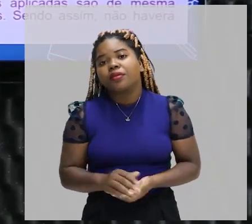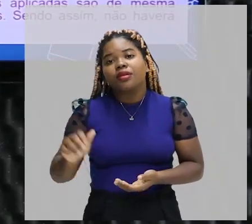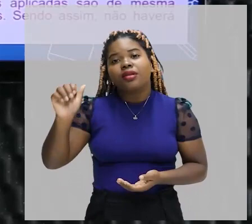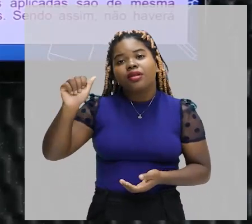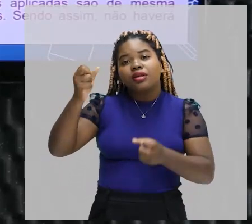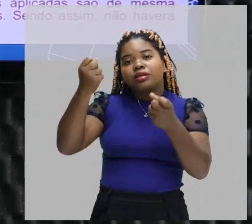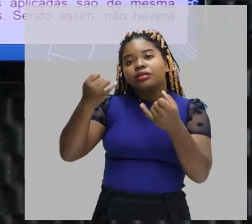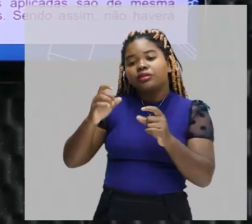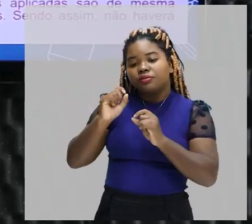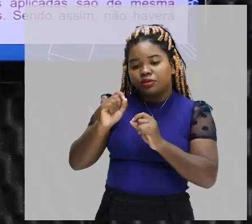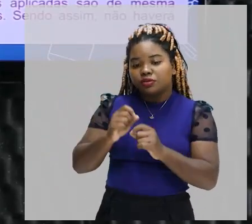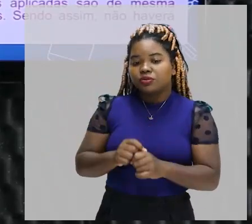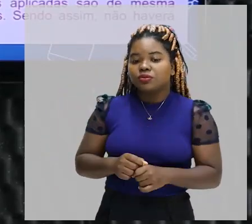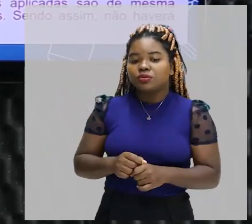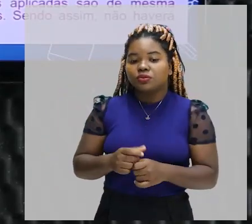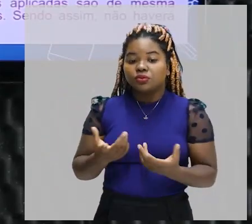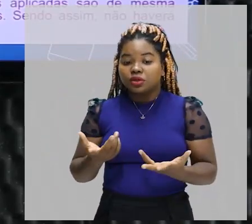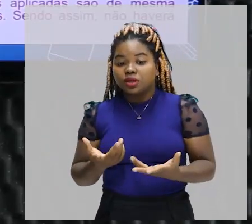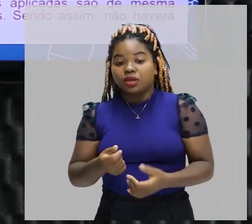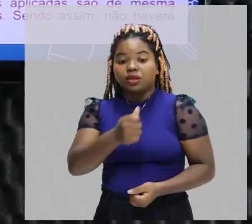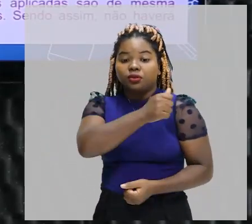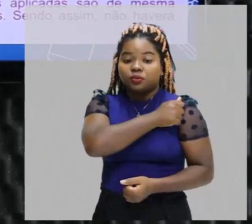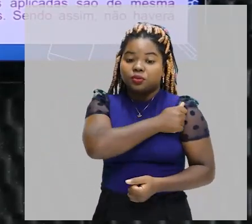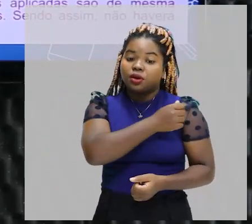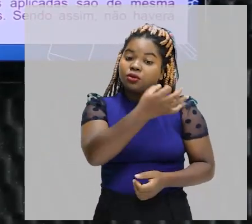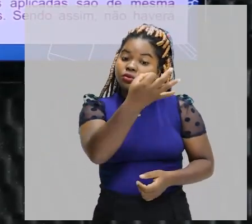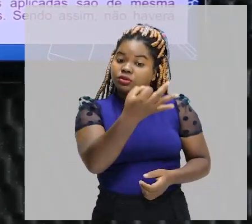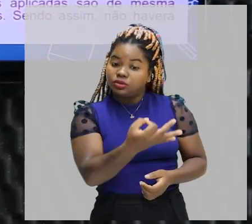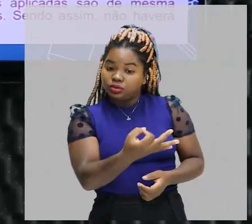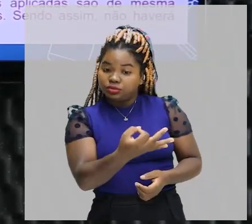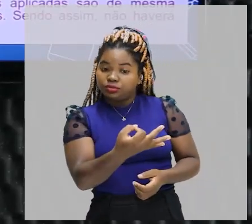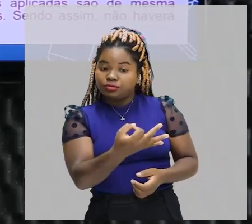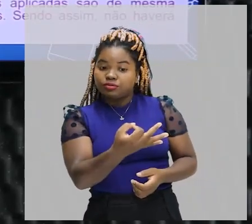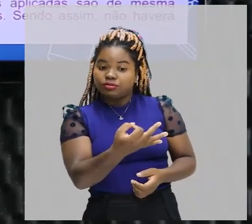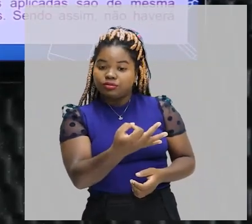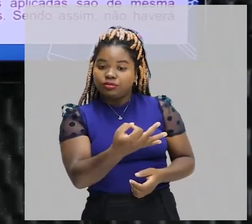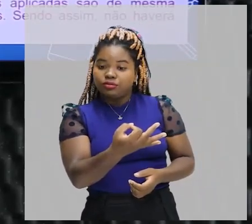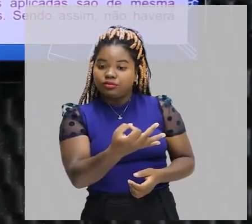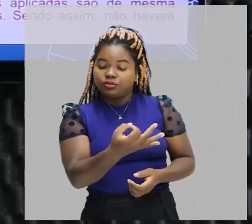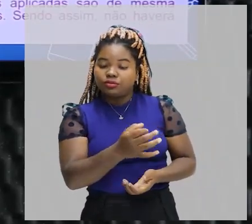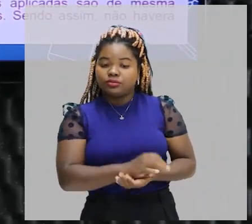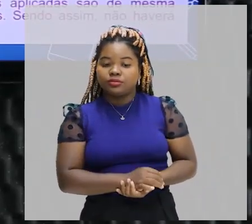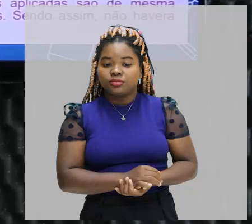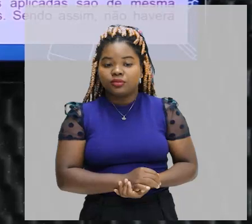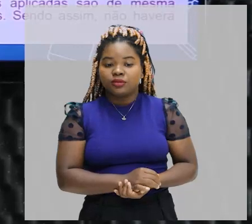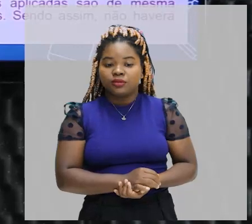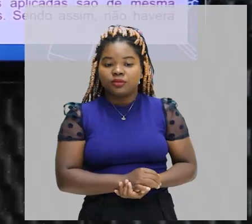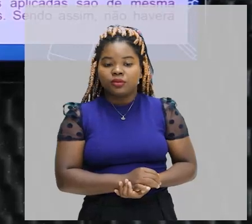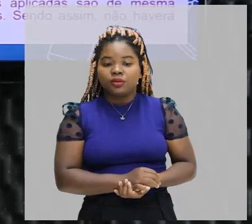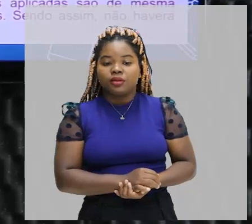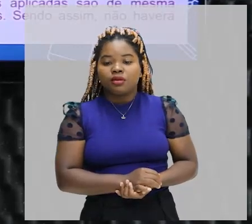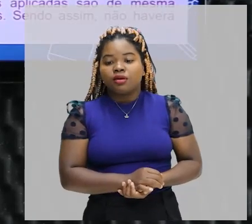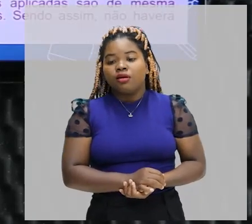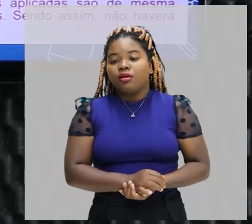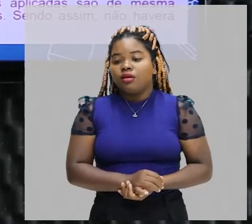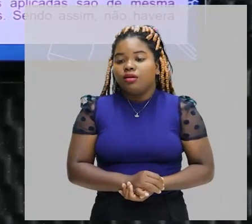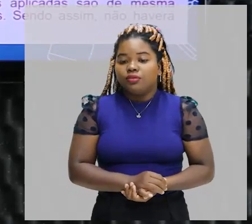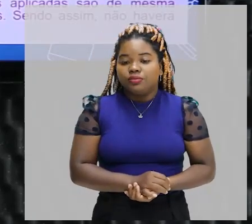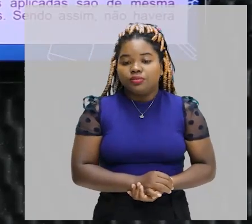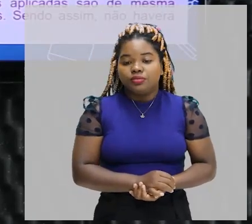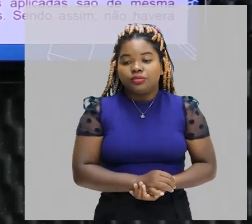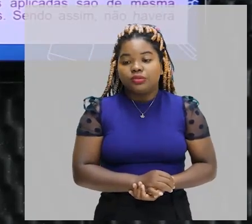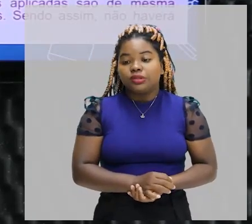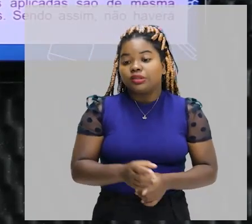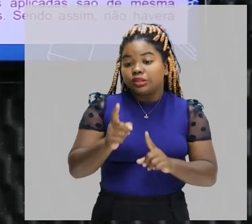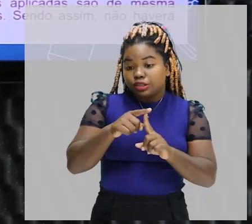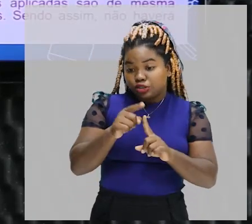o estudante está correto, certo? Primeiro que ele já é porque o estudante não está correto, ele está errado, certo? Complementando. Sendo esse